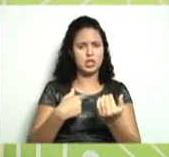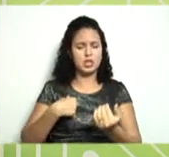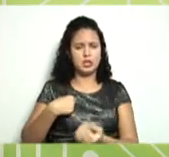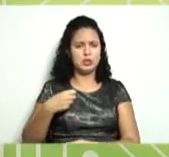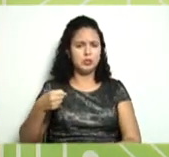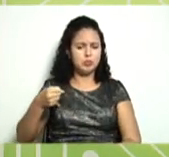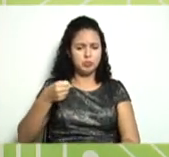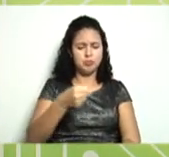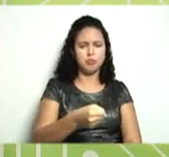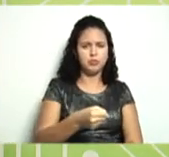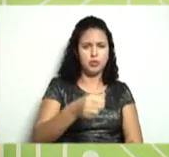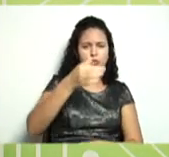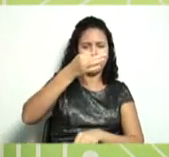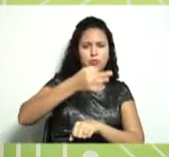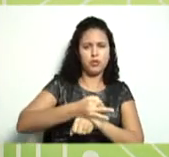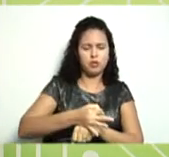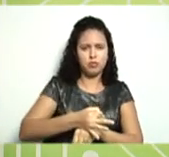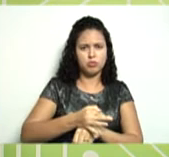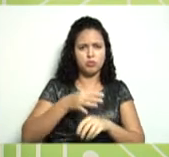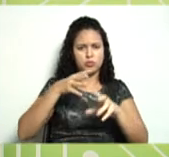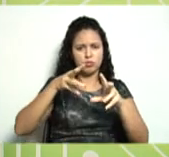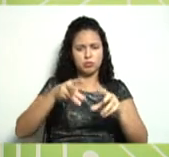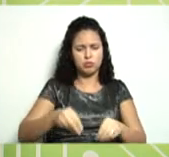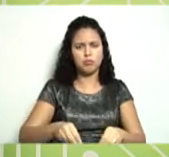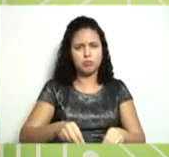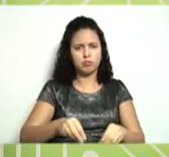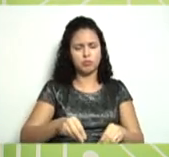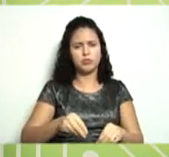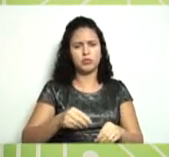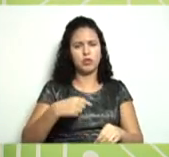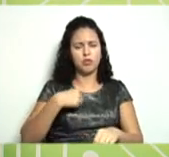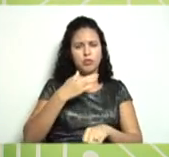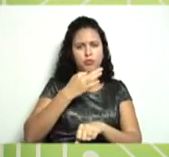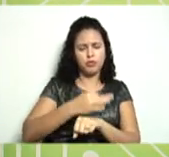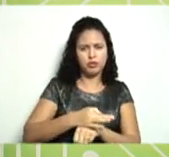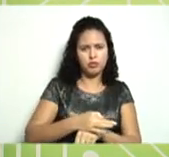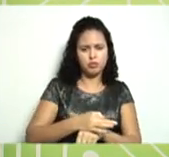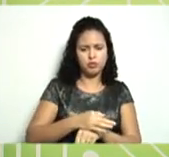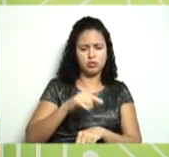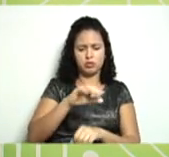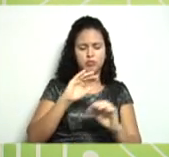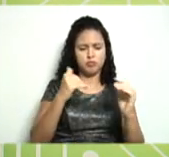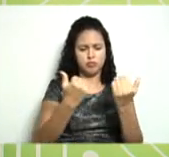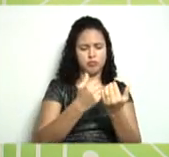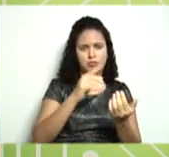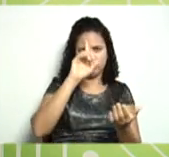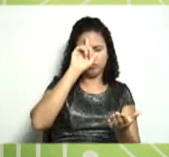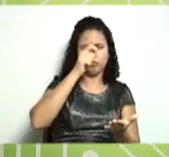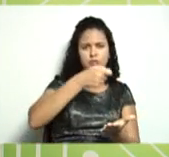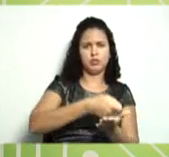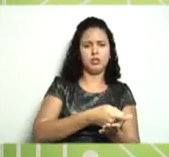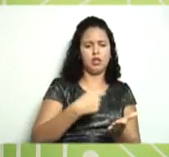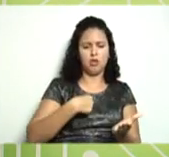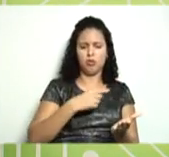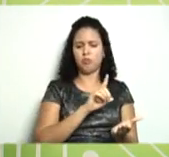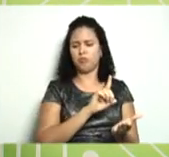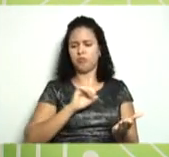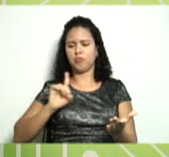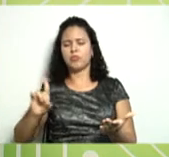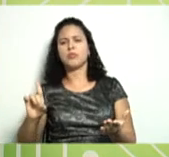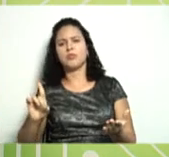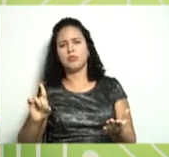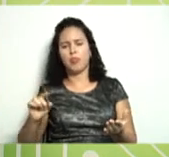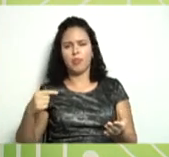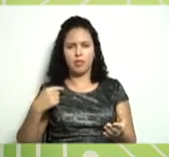não participo, e lá toma-se uma decisão e da qual eu não fiz parte, eu